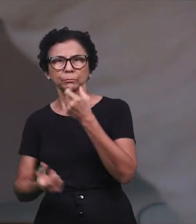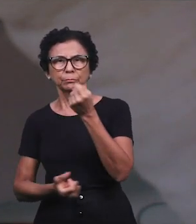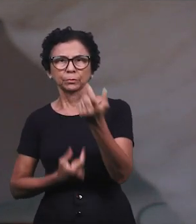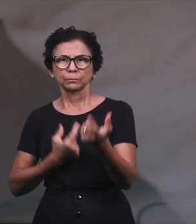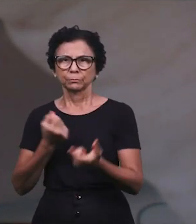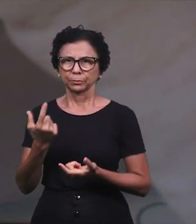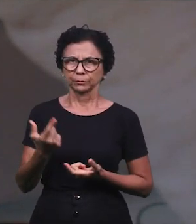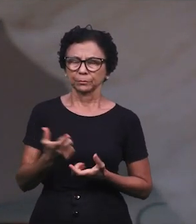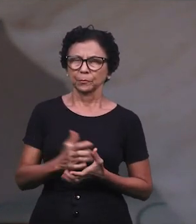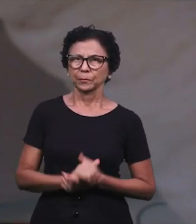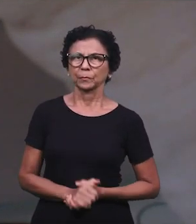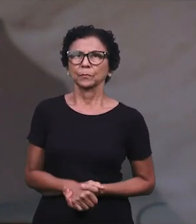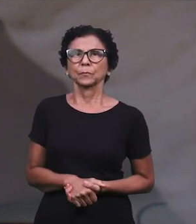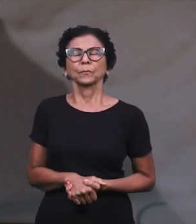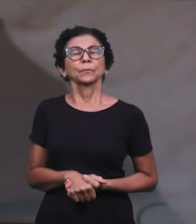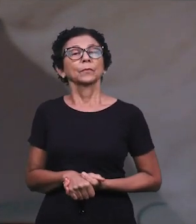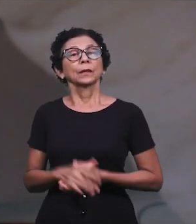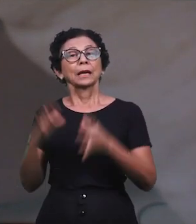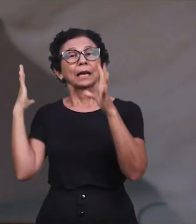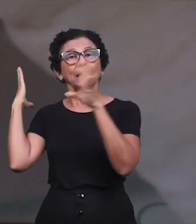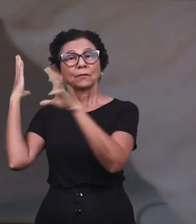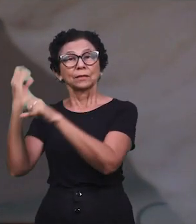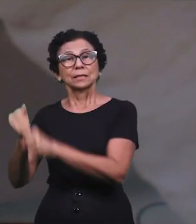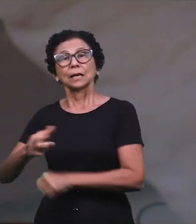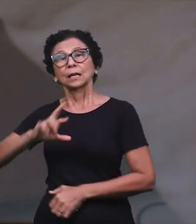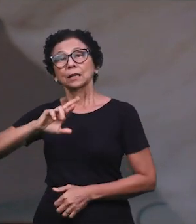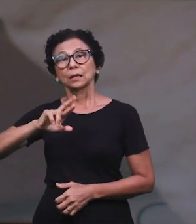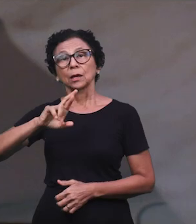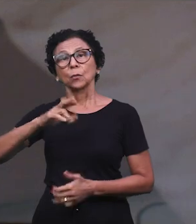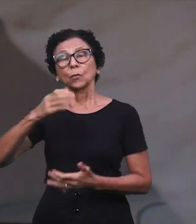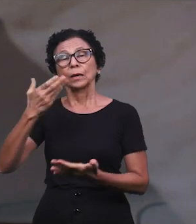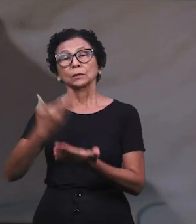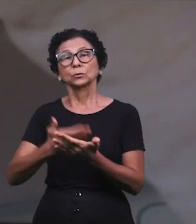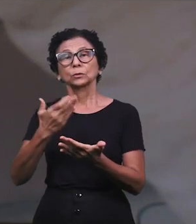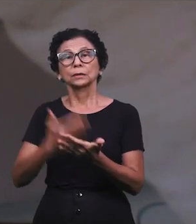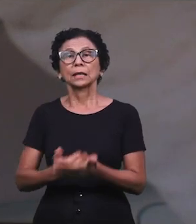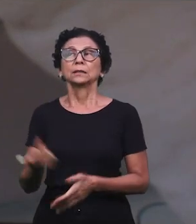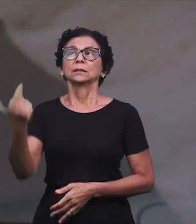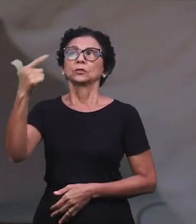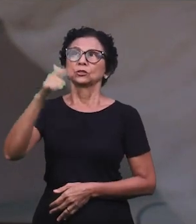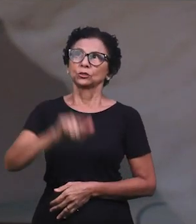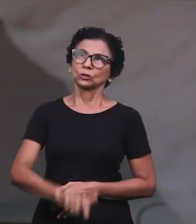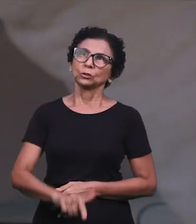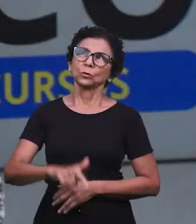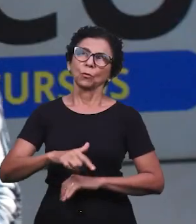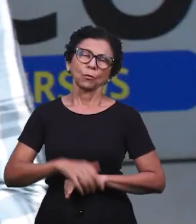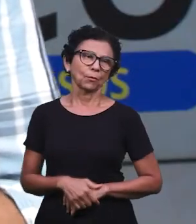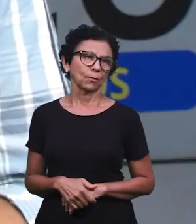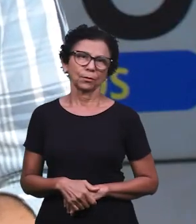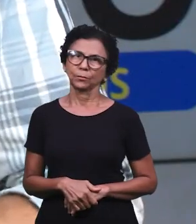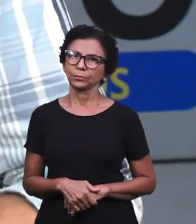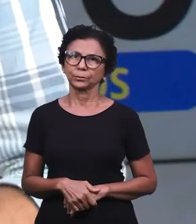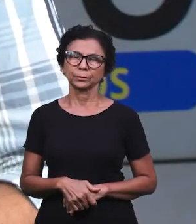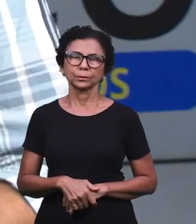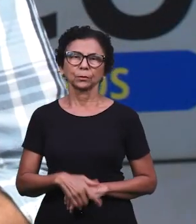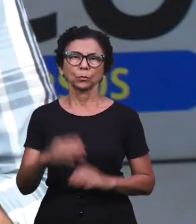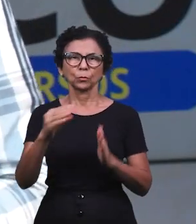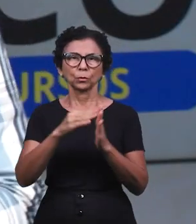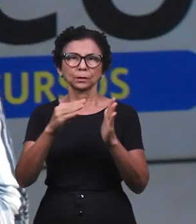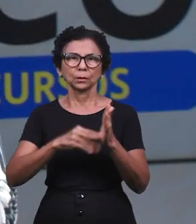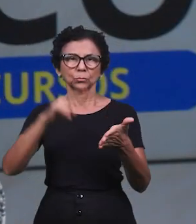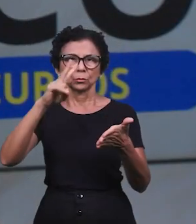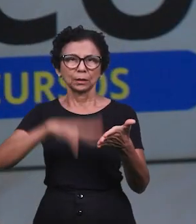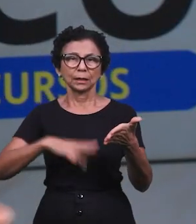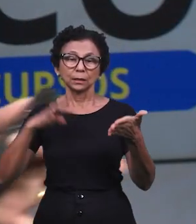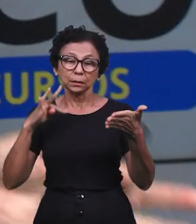te digo, ó, revisar não é estudar novamente. Então, eu não vou ler todo o conteúdo